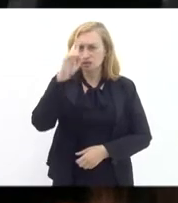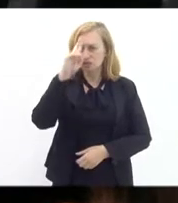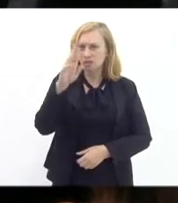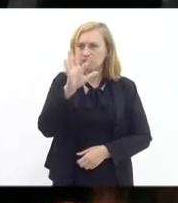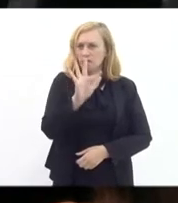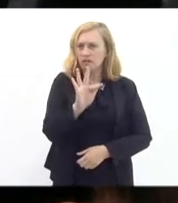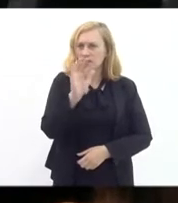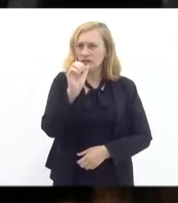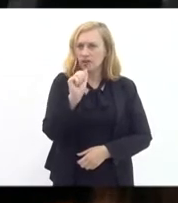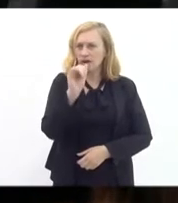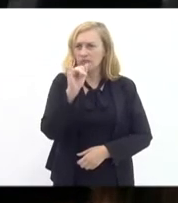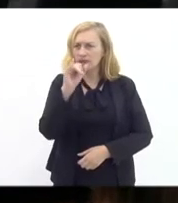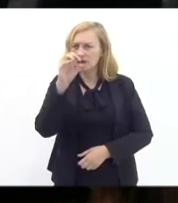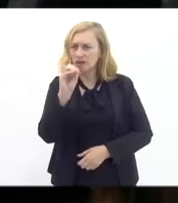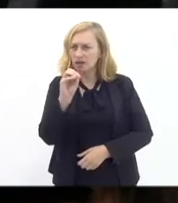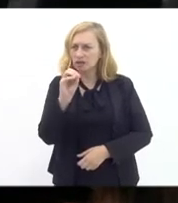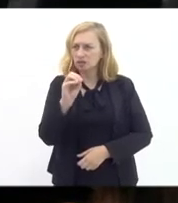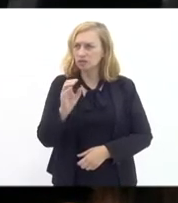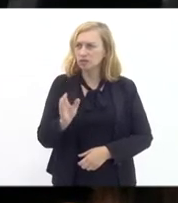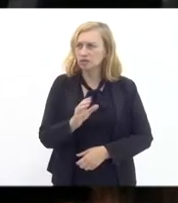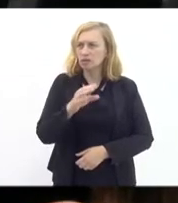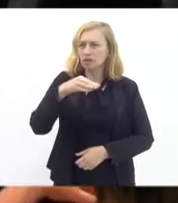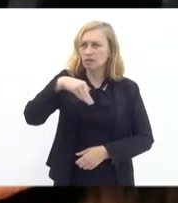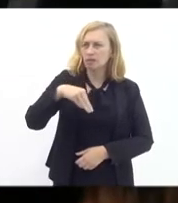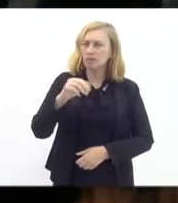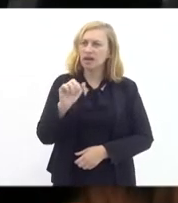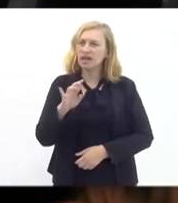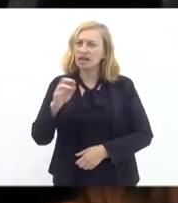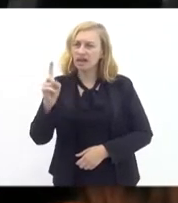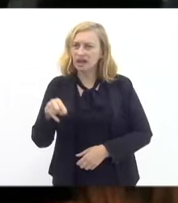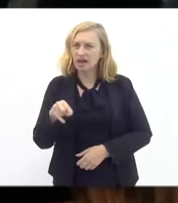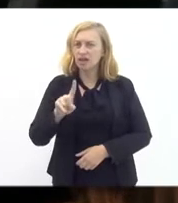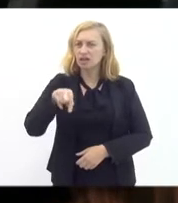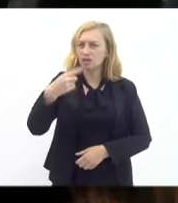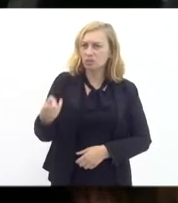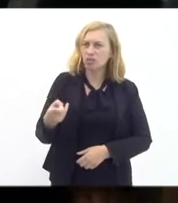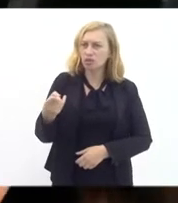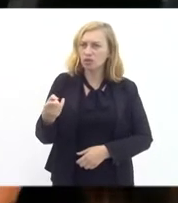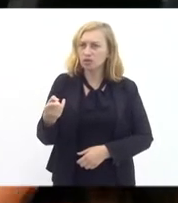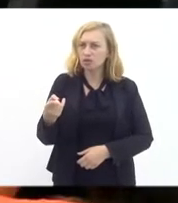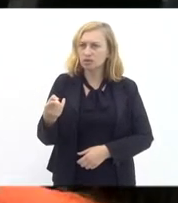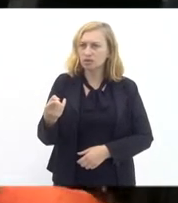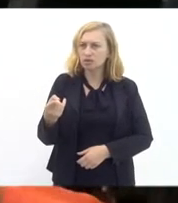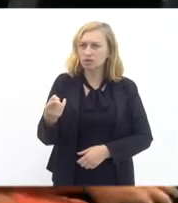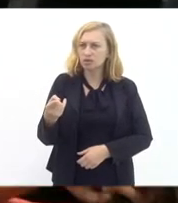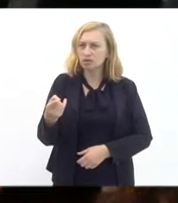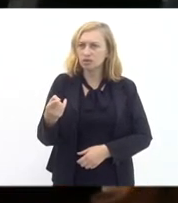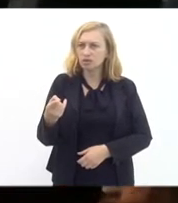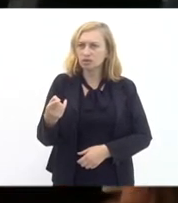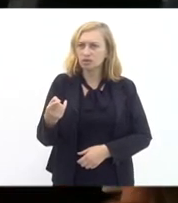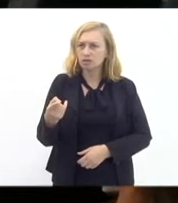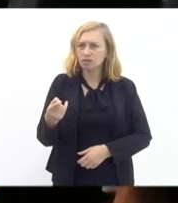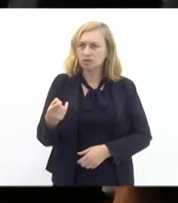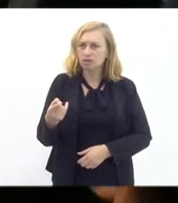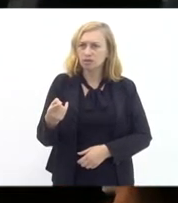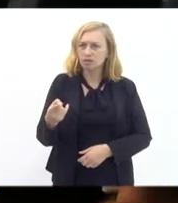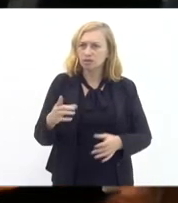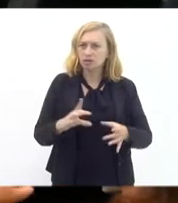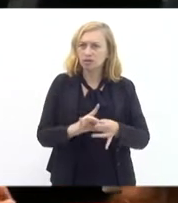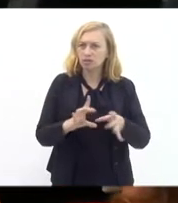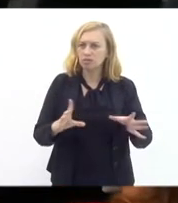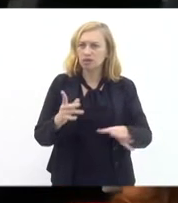Novaes, coordenador de Proteção Animal de Maricá. E após a fala do senhor Fabiano, abro a palavra